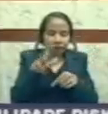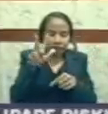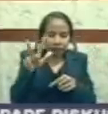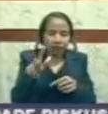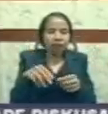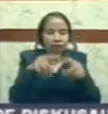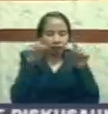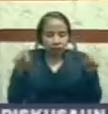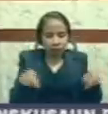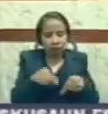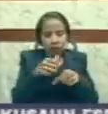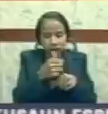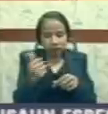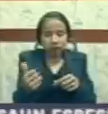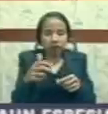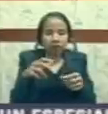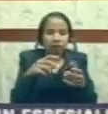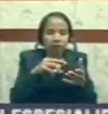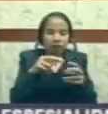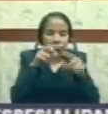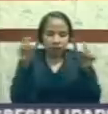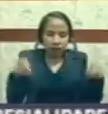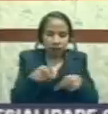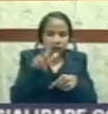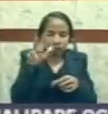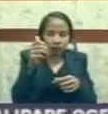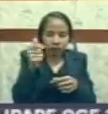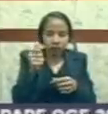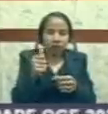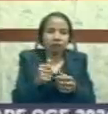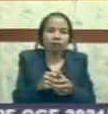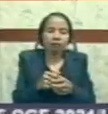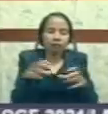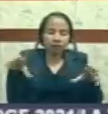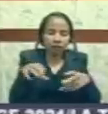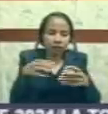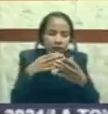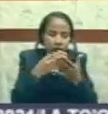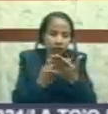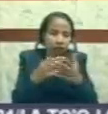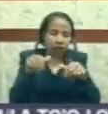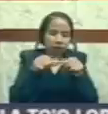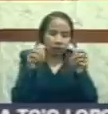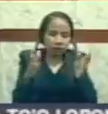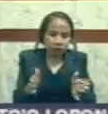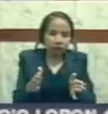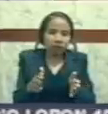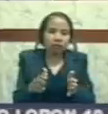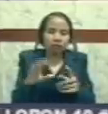tabela. Tabela 3A, por referência, despesas dos órgãos e serviços da Administração Central em